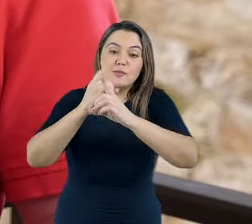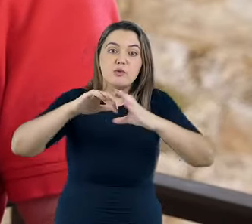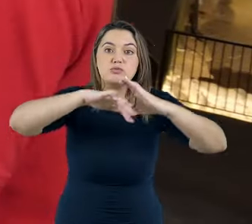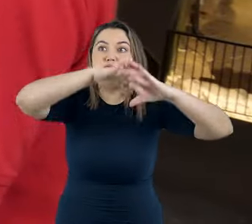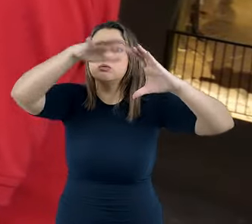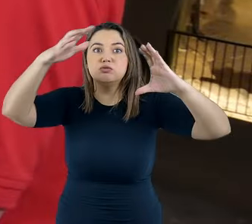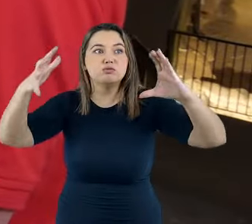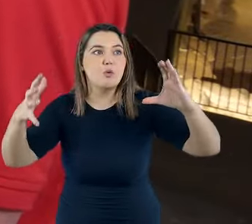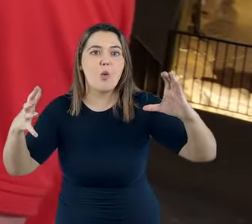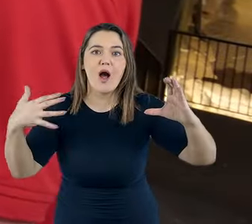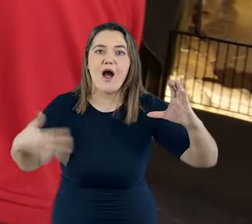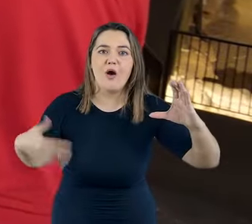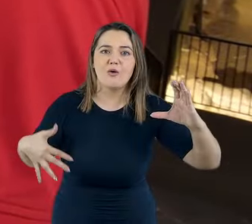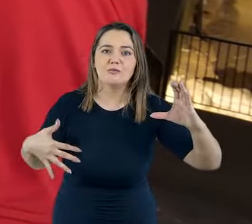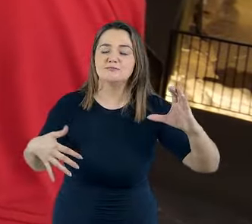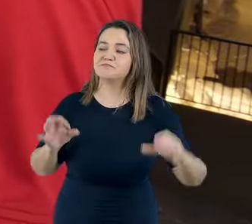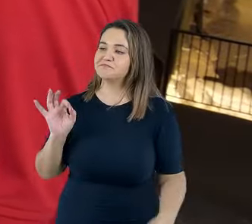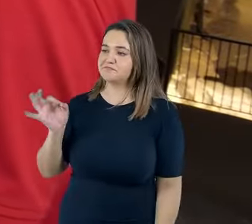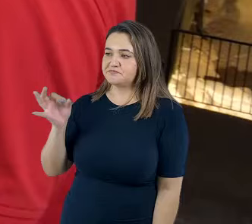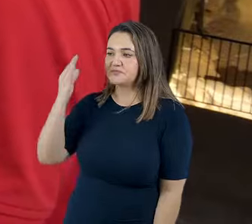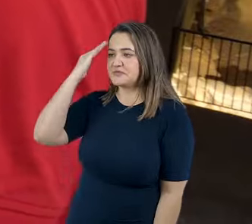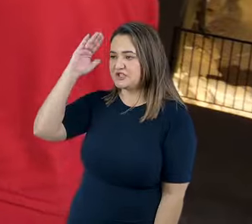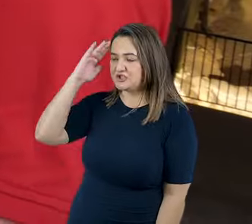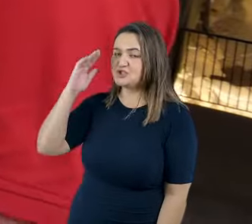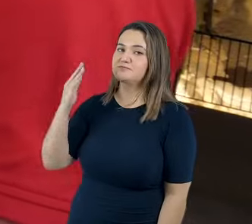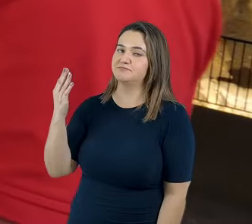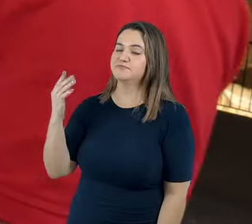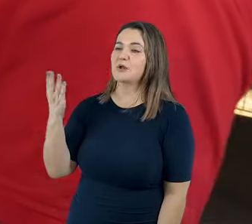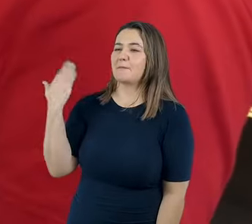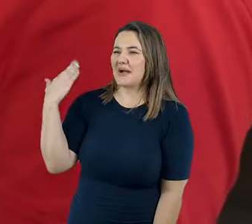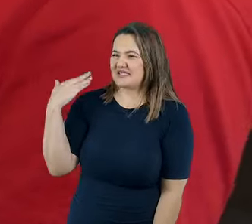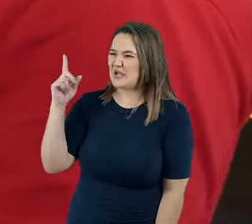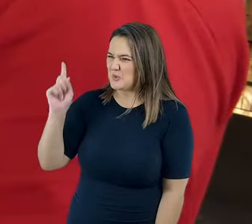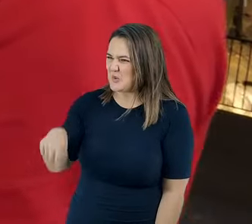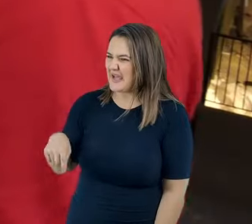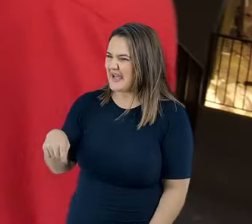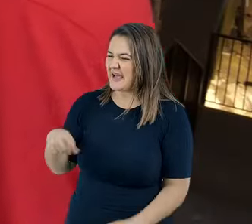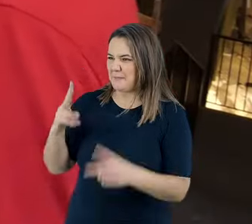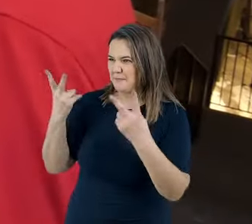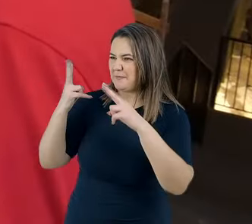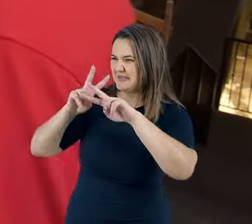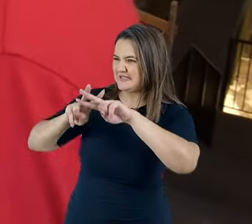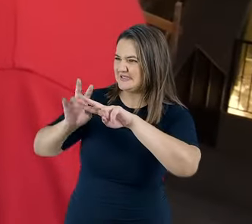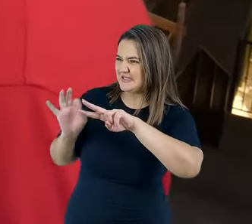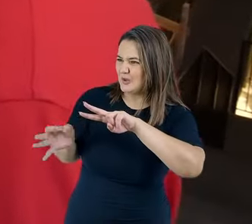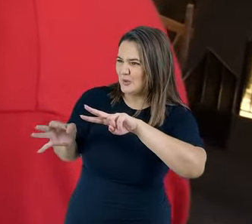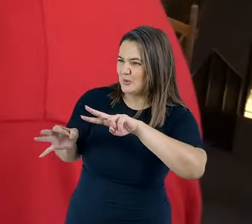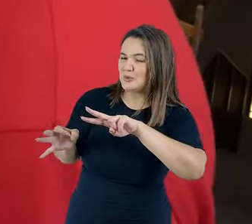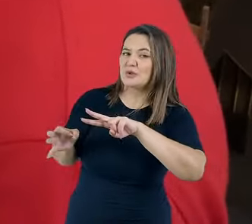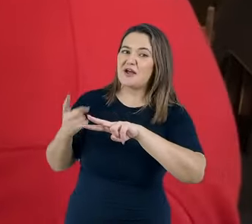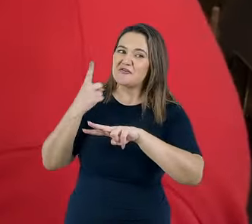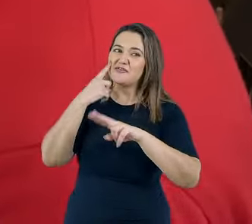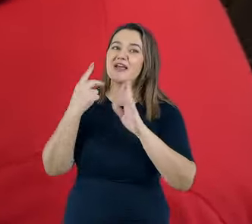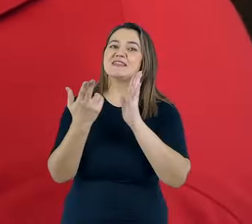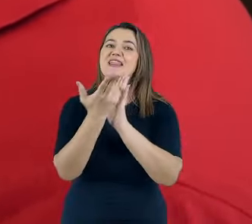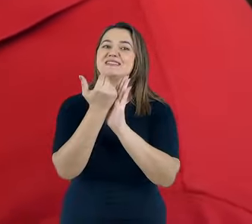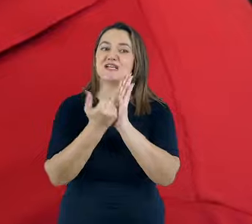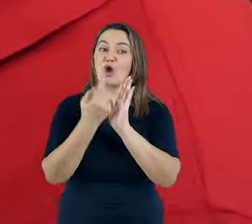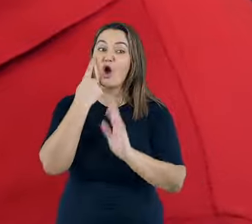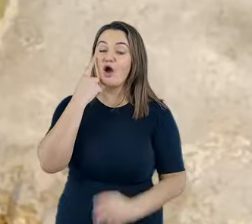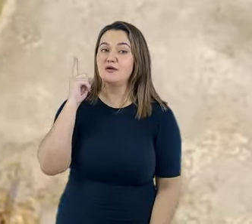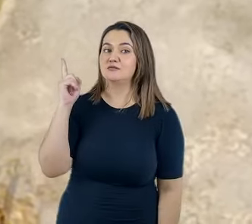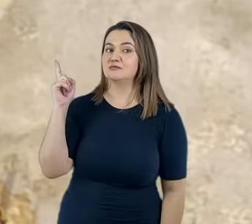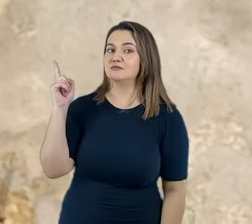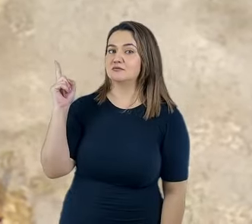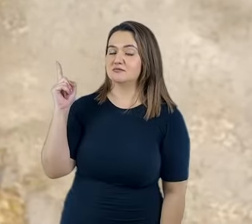esse lugar. Ok, então aqui foi uma prisão, pelo que nós entendemos. Aliás, é possível ver talvez algum grafite dos prisioneiros aqui? Eu Você vê esse